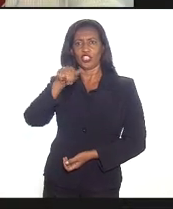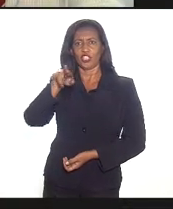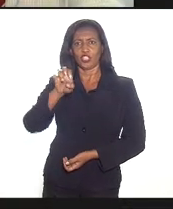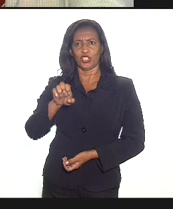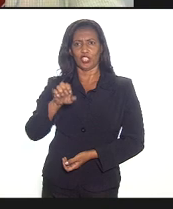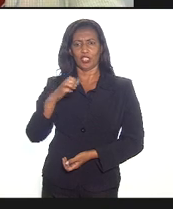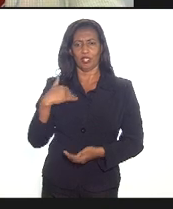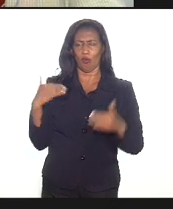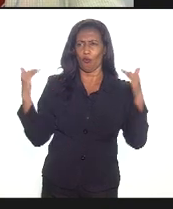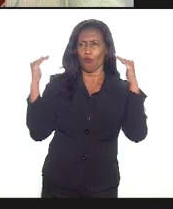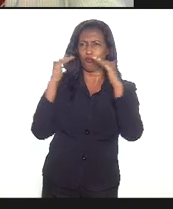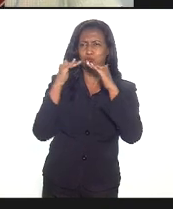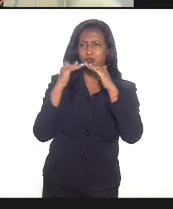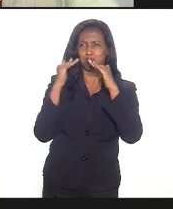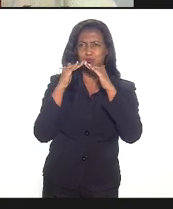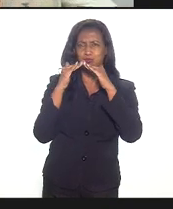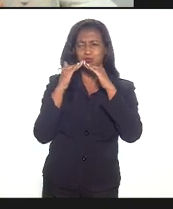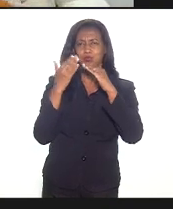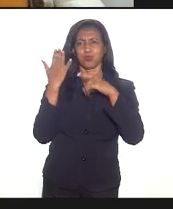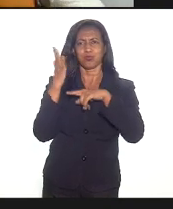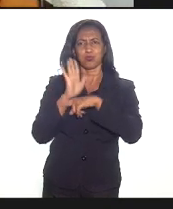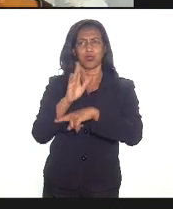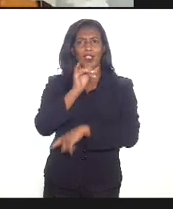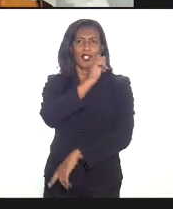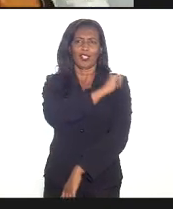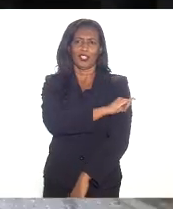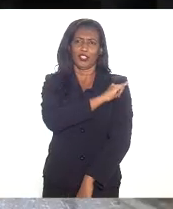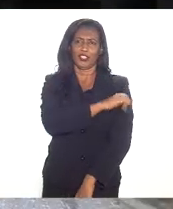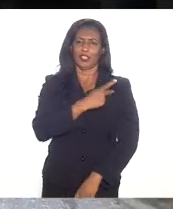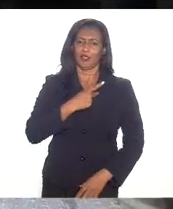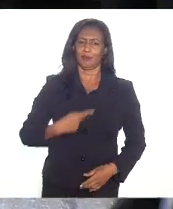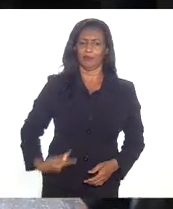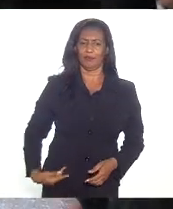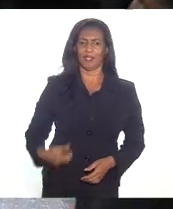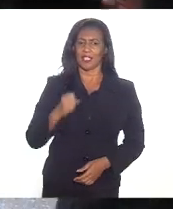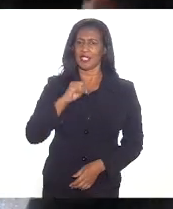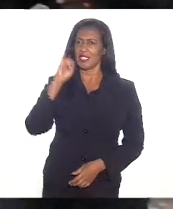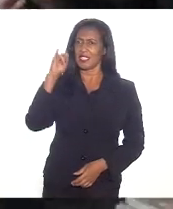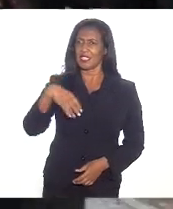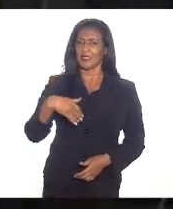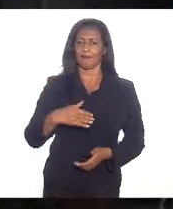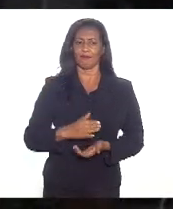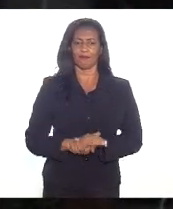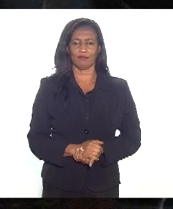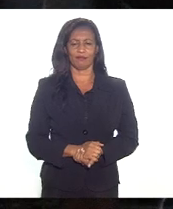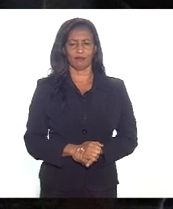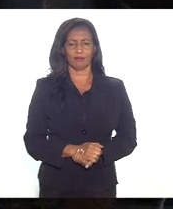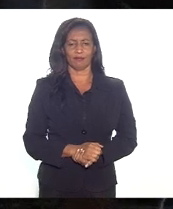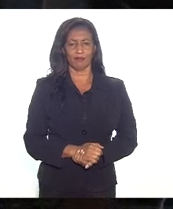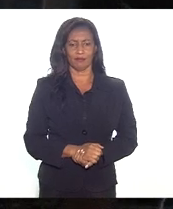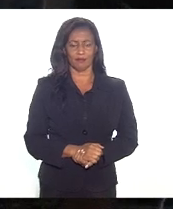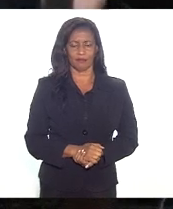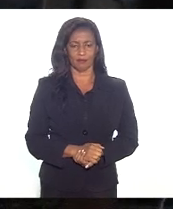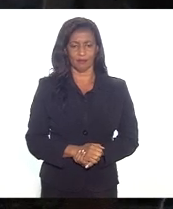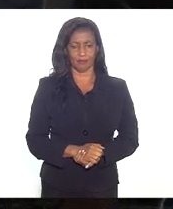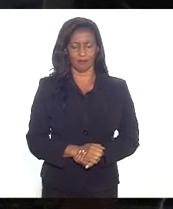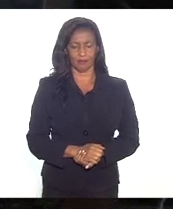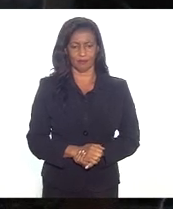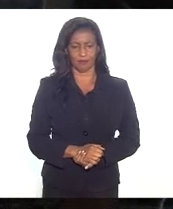Voto a favor do Rio de Janeiro, presidente. Voto a favor da água. Sim. Deputado Eurico